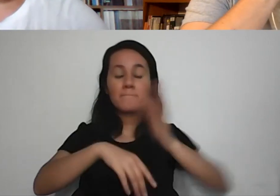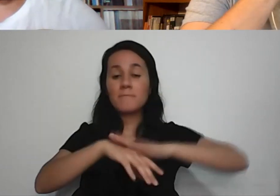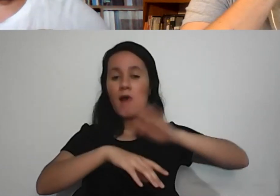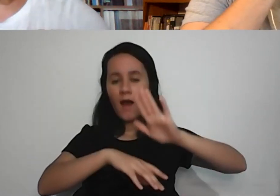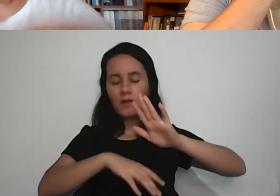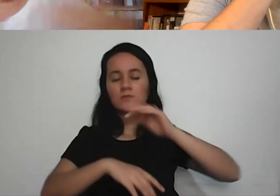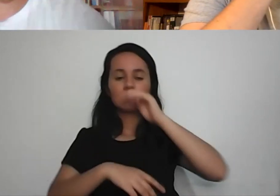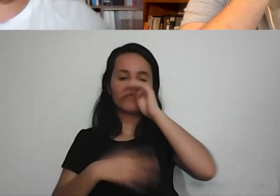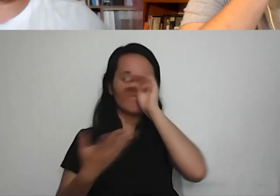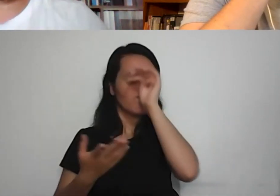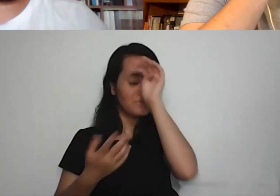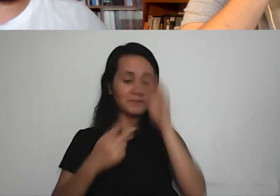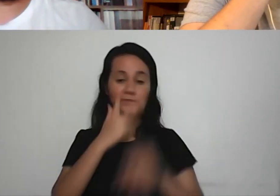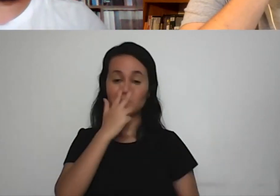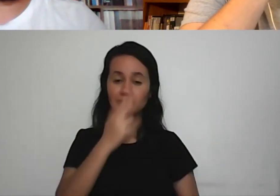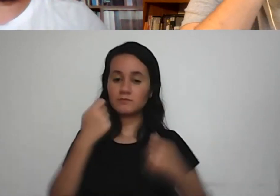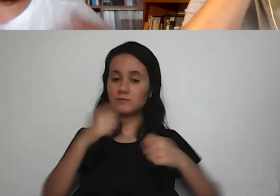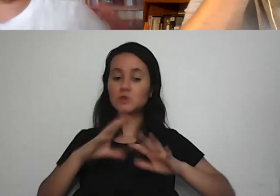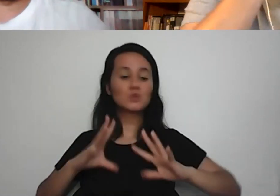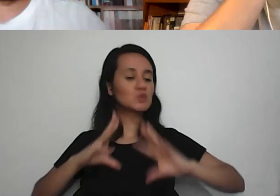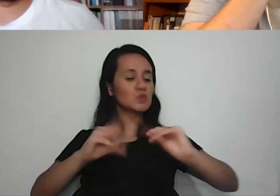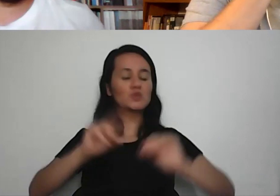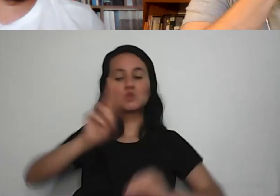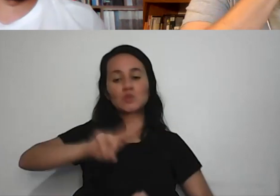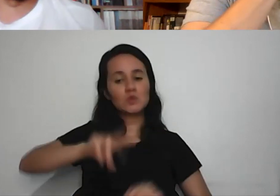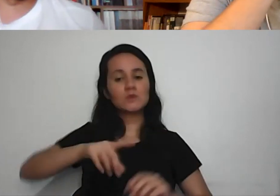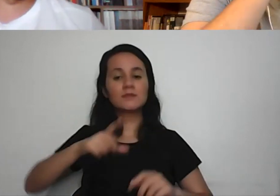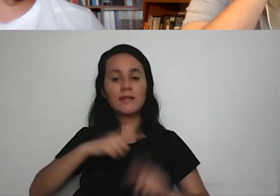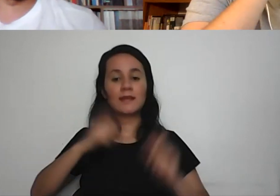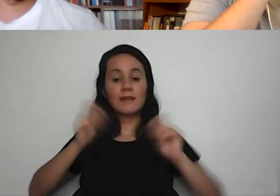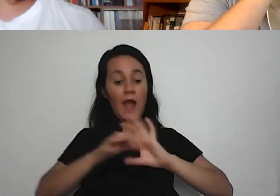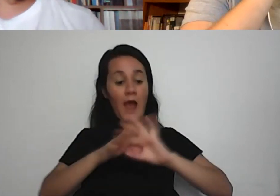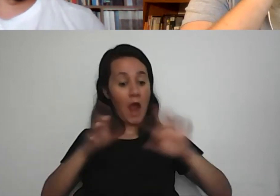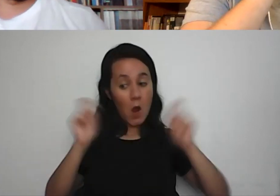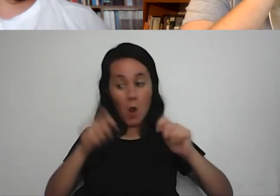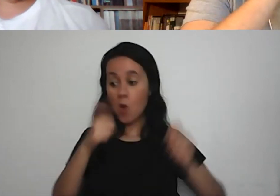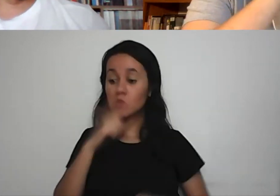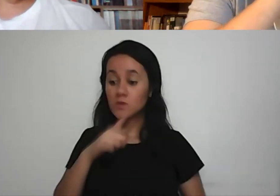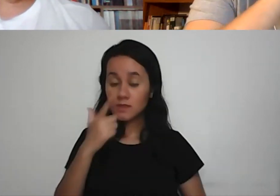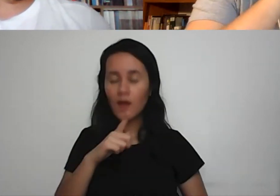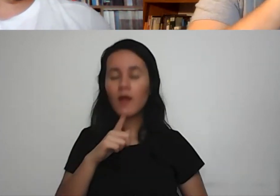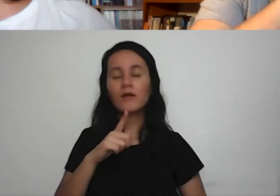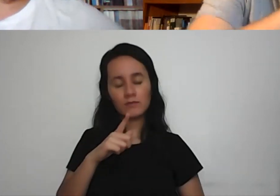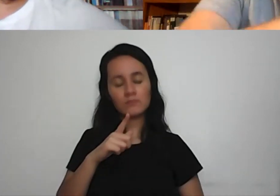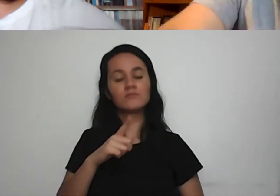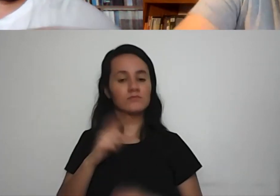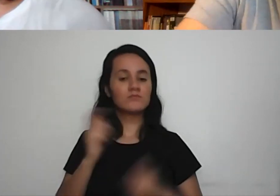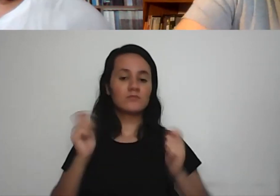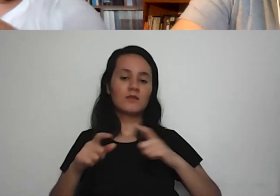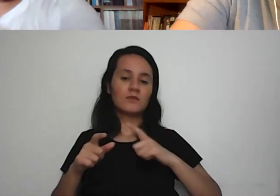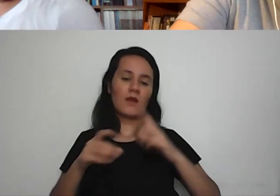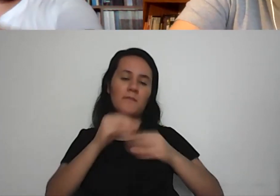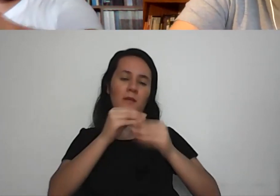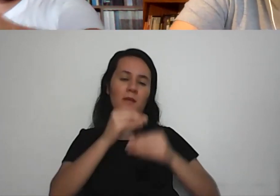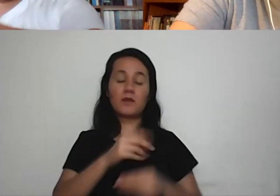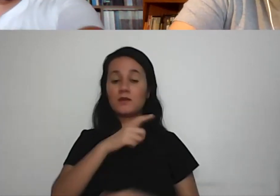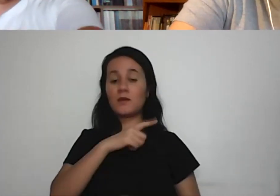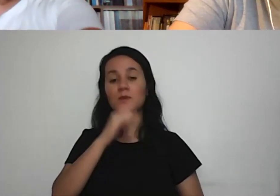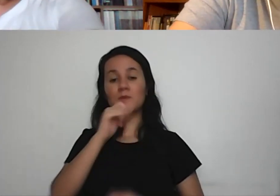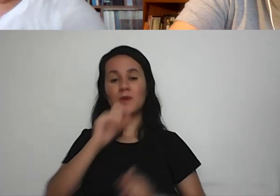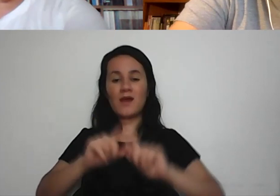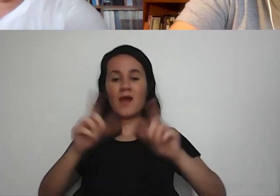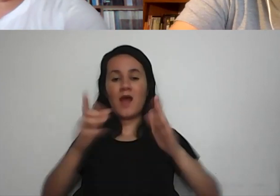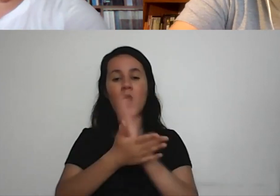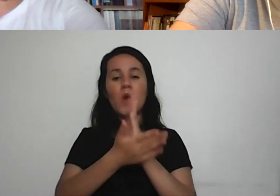Eu acho que tem que usar todas as ferramentas aí, as que estiverem à disposição, elas são complementares. Inclusive aqui apareceu